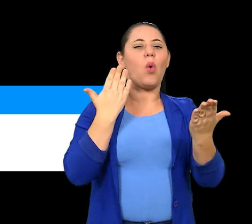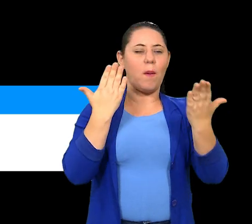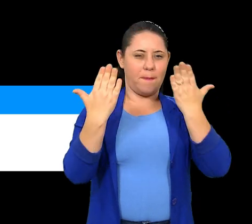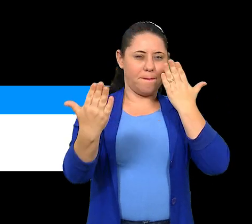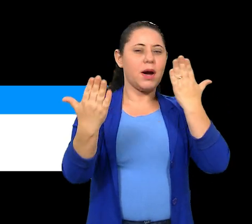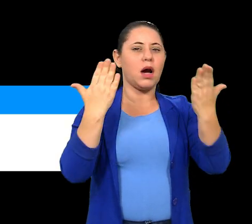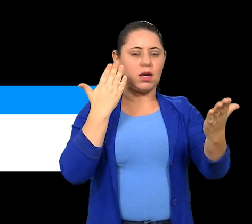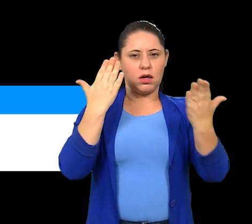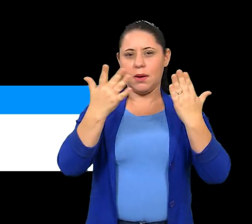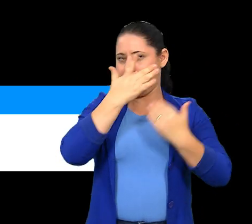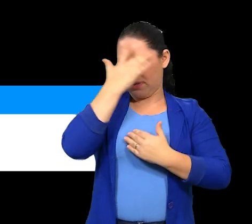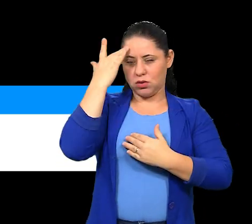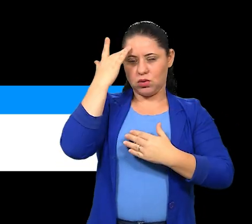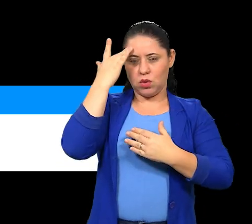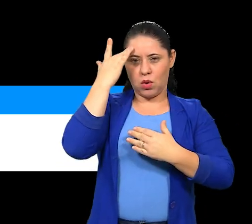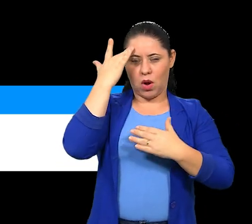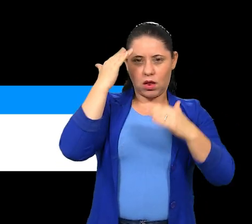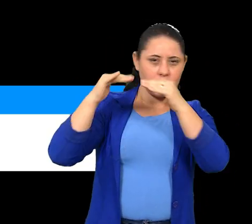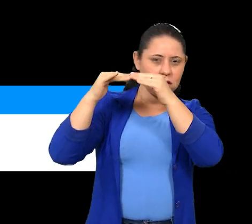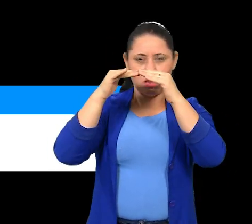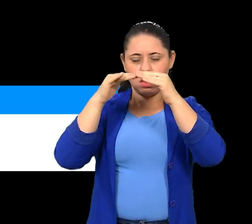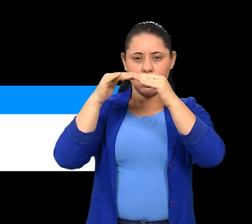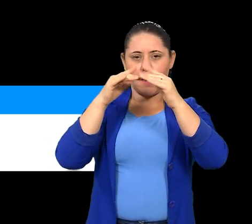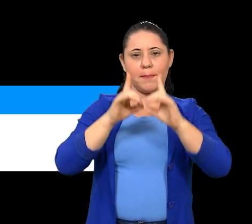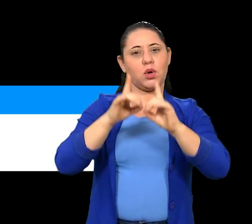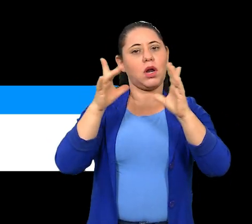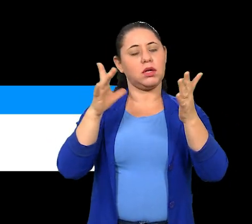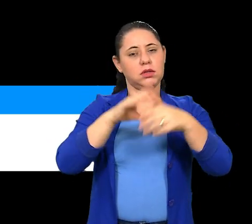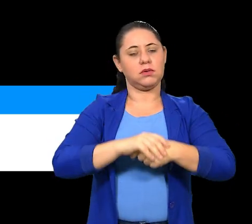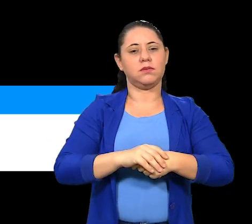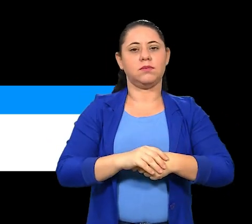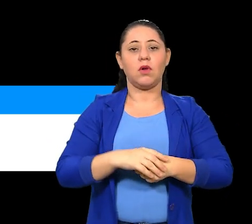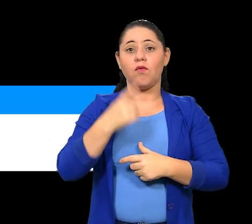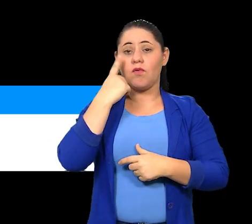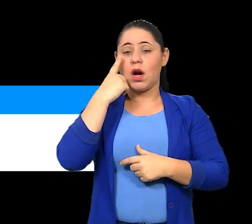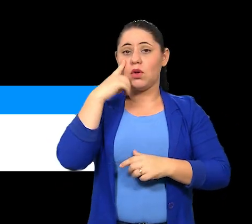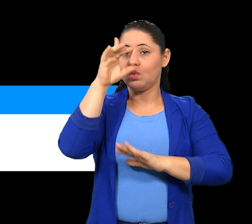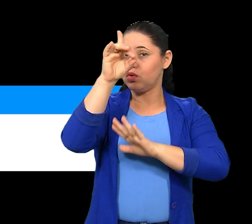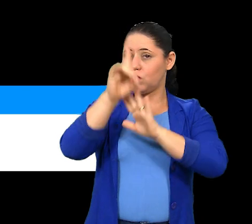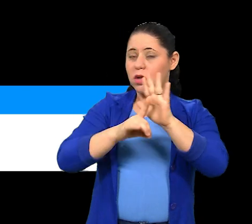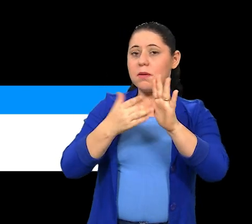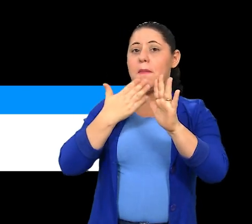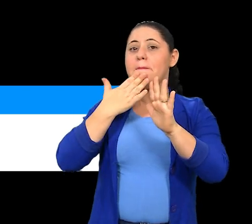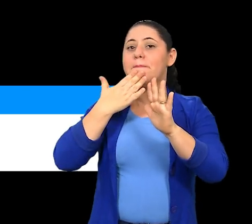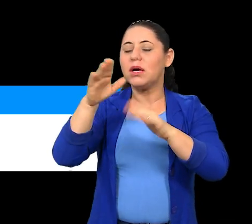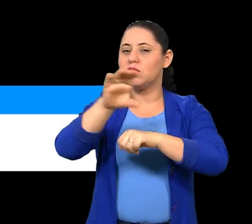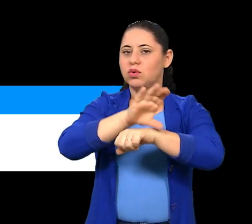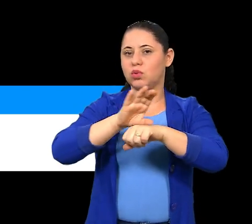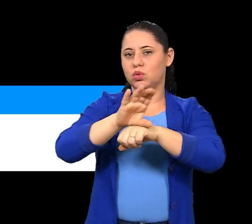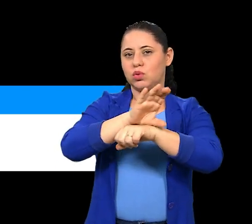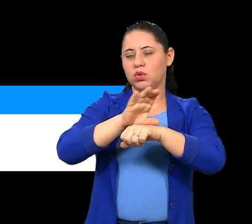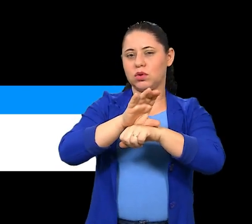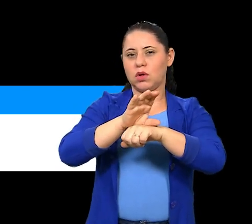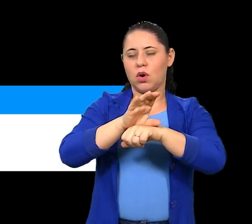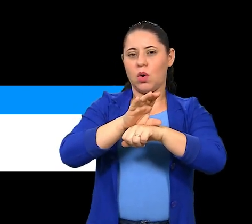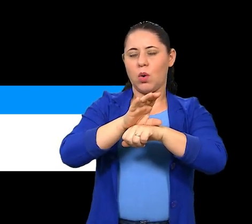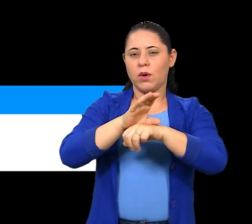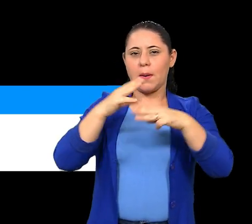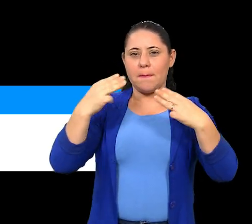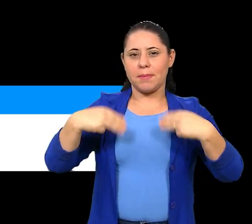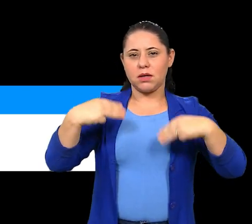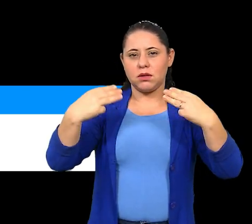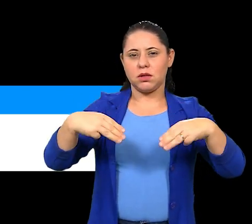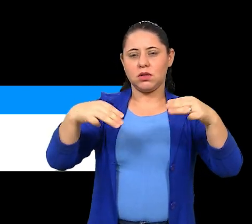protagonistas querendo ser jogador da democracia Nós estamos vendo Presidente o direito de